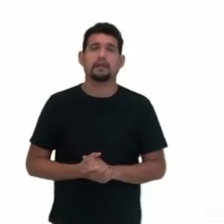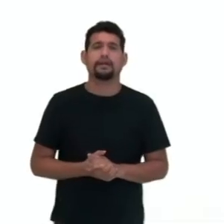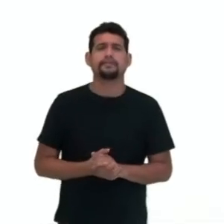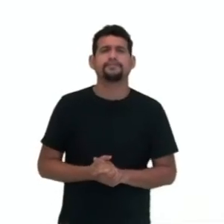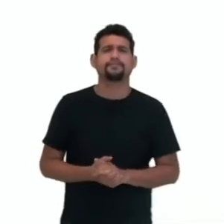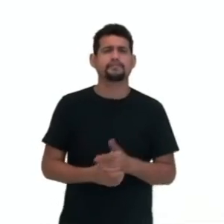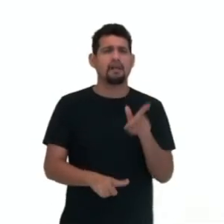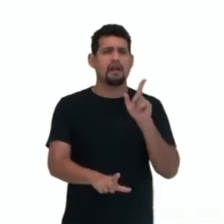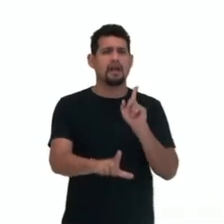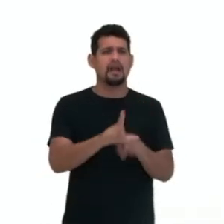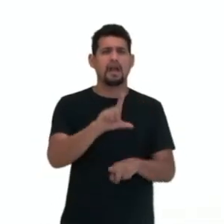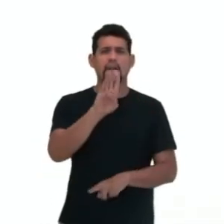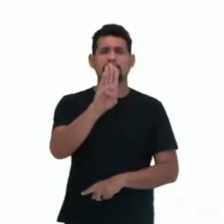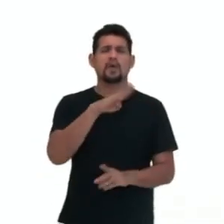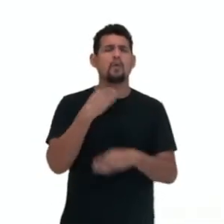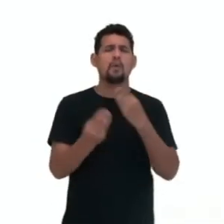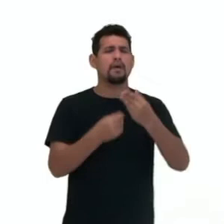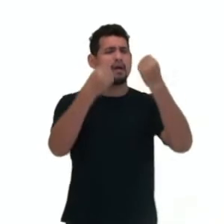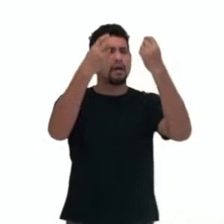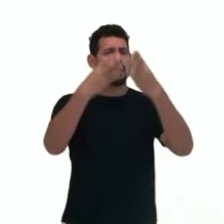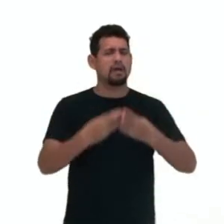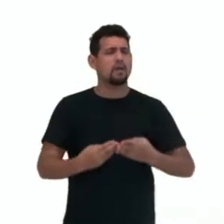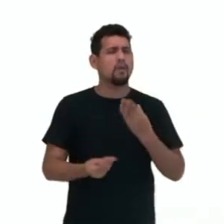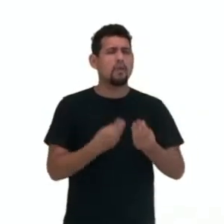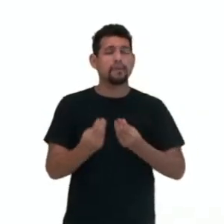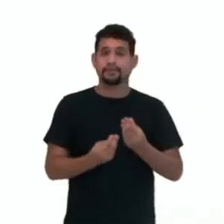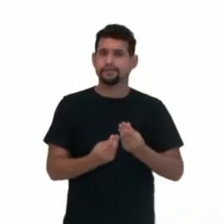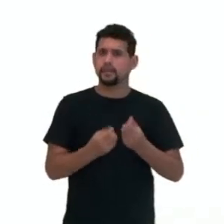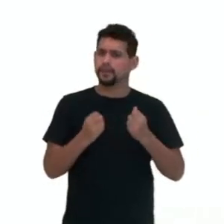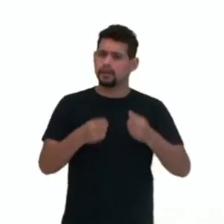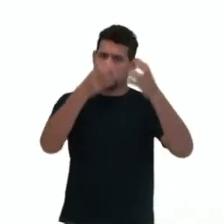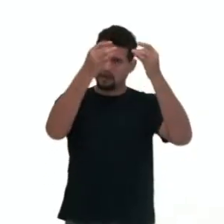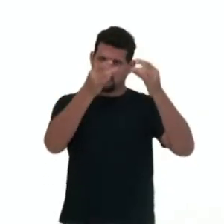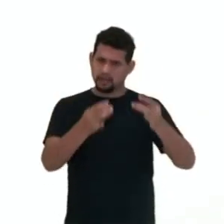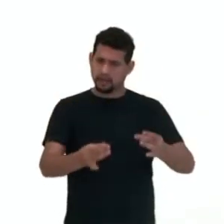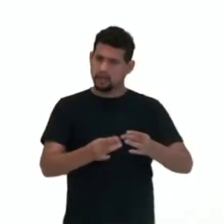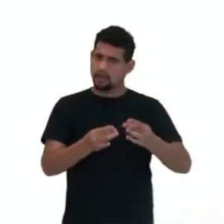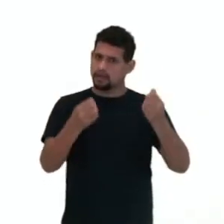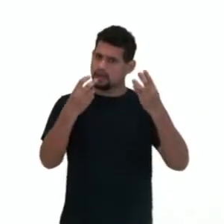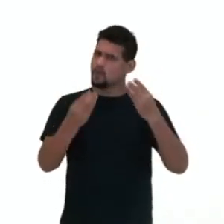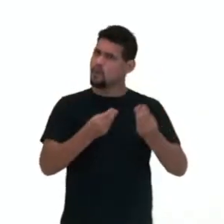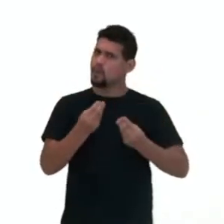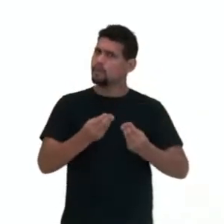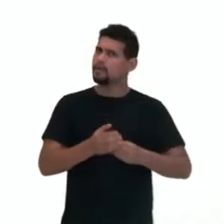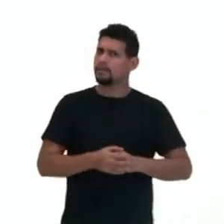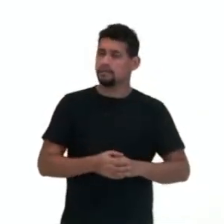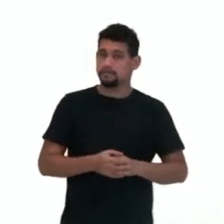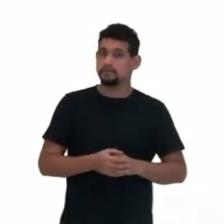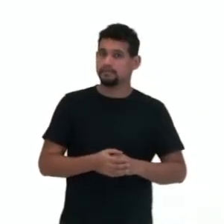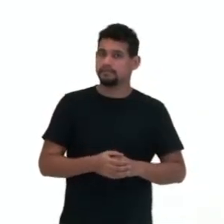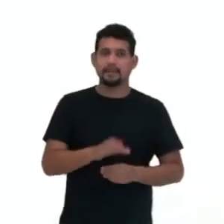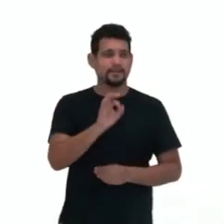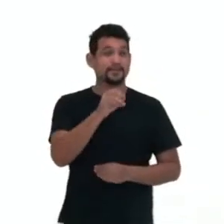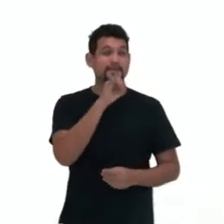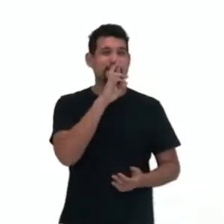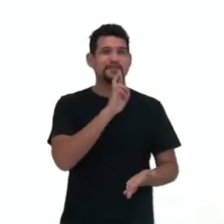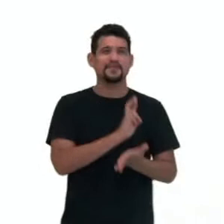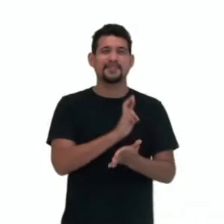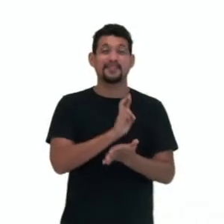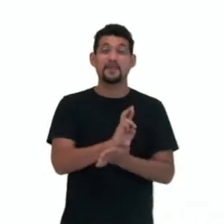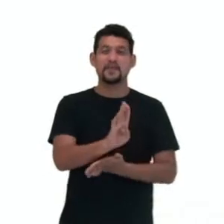Na letra B, como você classifica esse argumento? Então, dá para classificar como um argumento do quê? Acertou quem